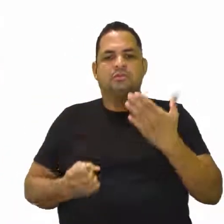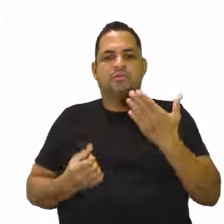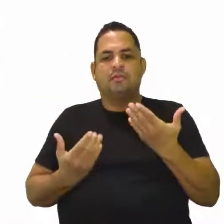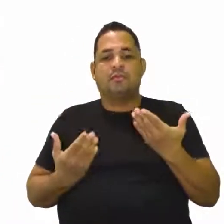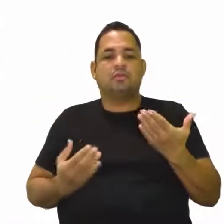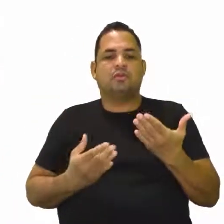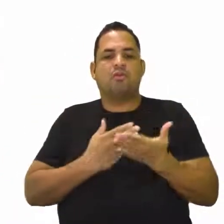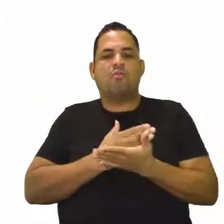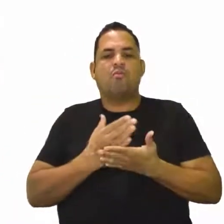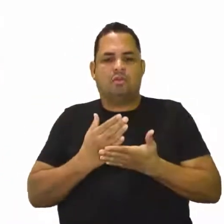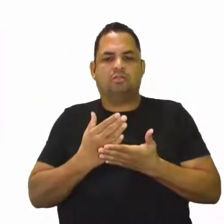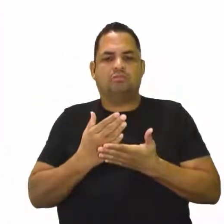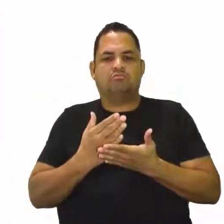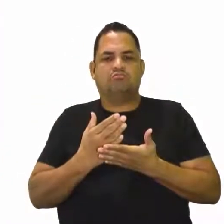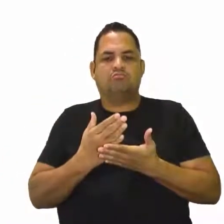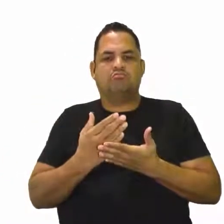indicação.